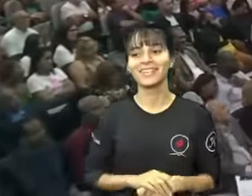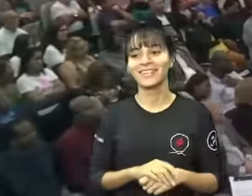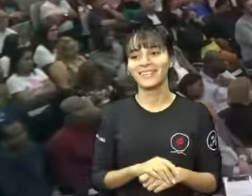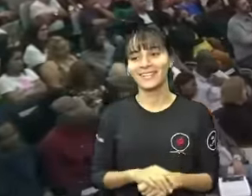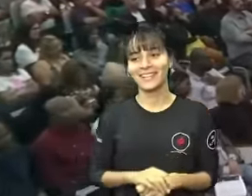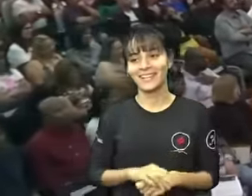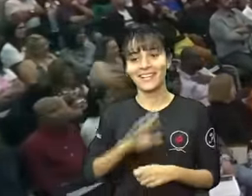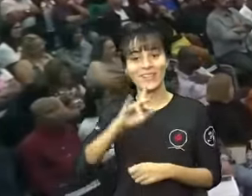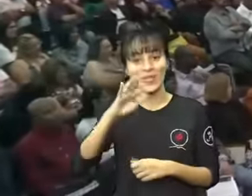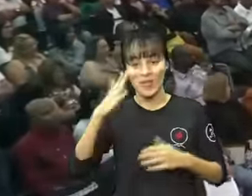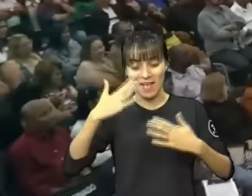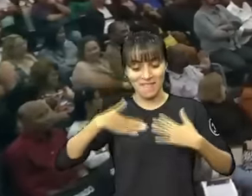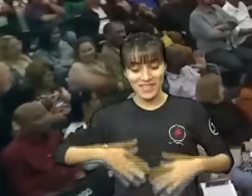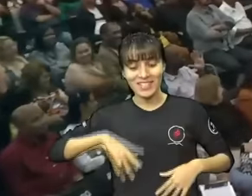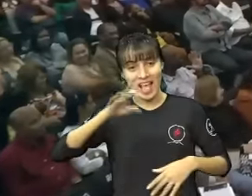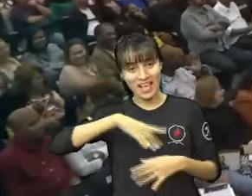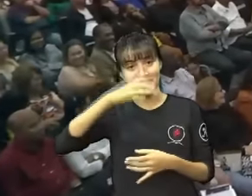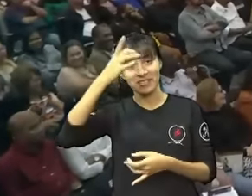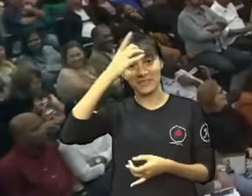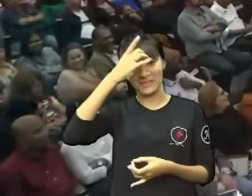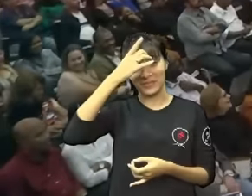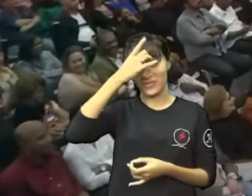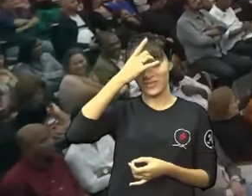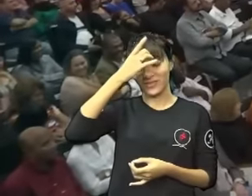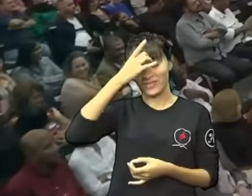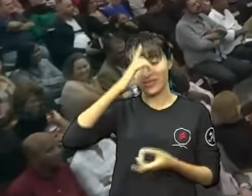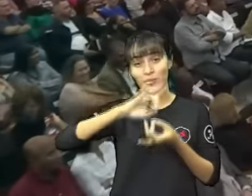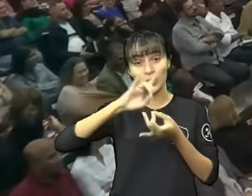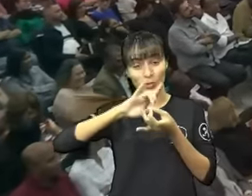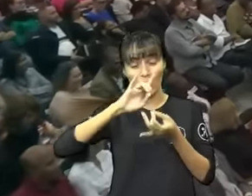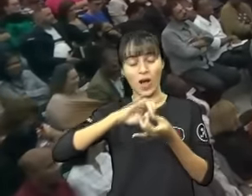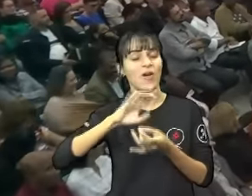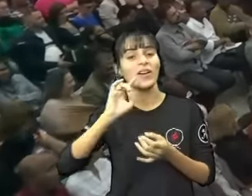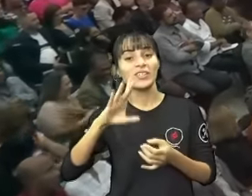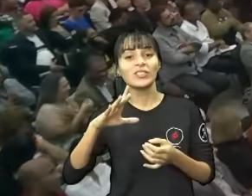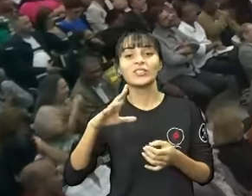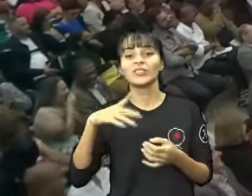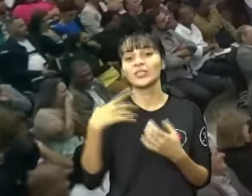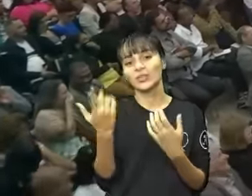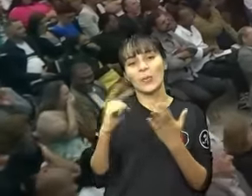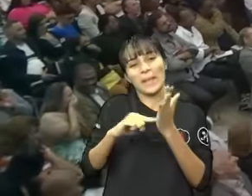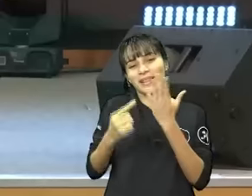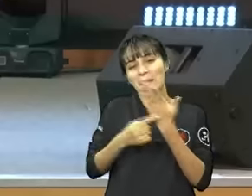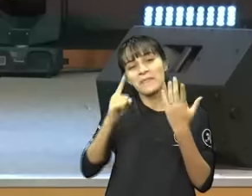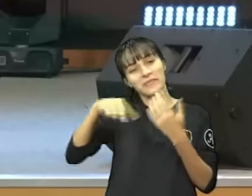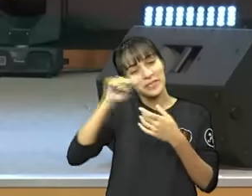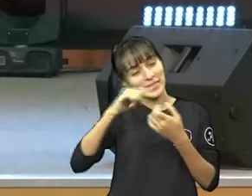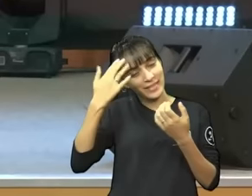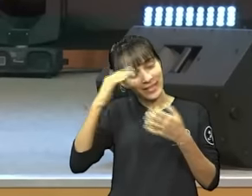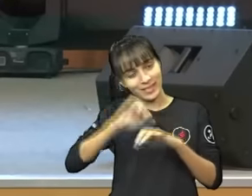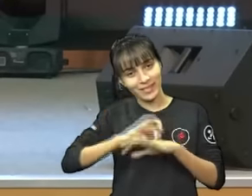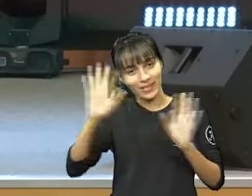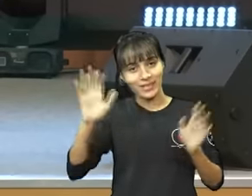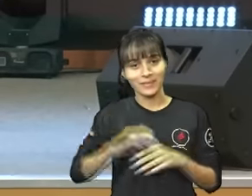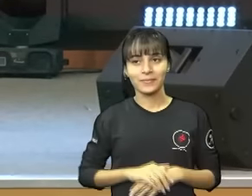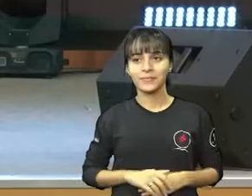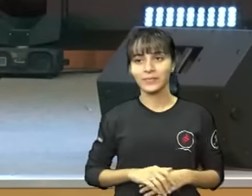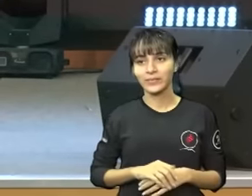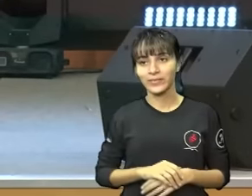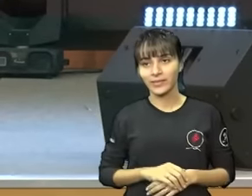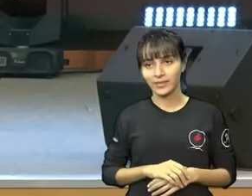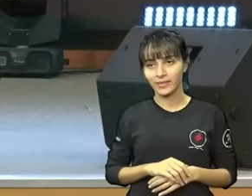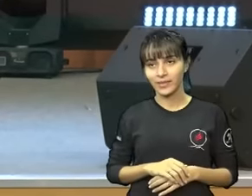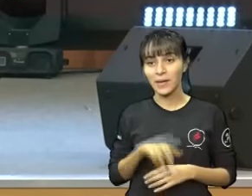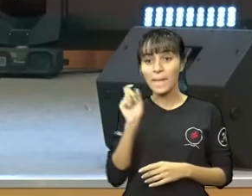dimensão aqui não é física espiritual é apenas uma força uma figura de linguagem para você entender você